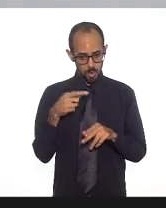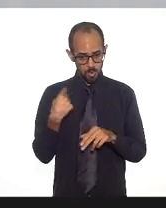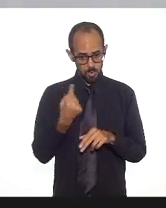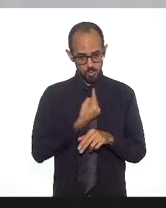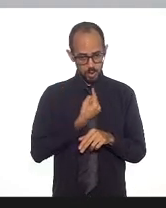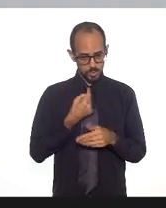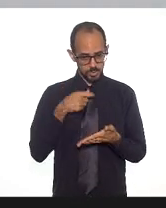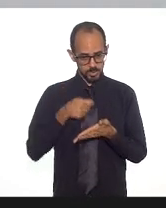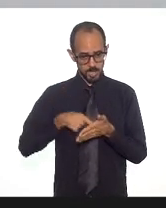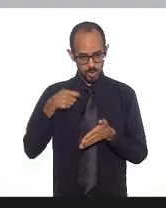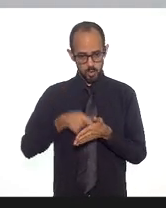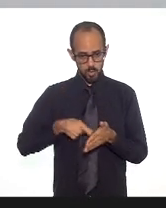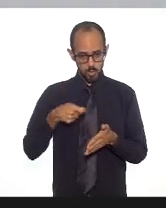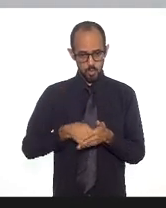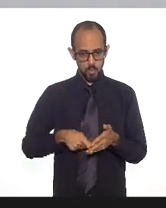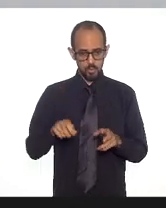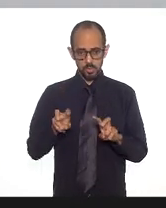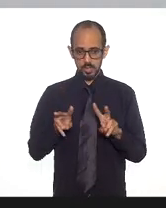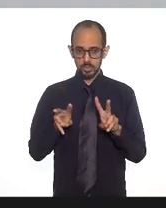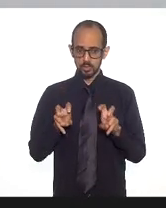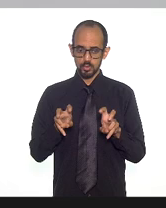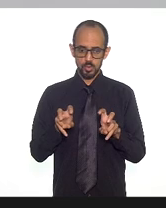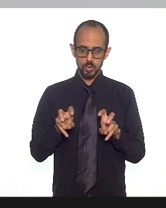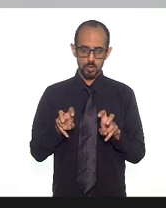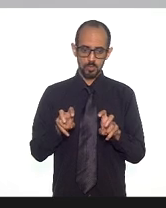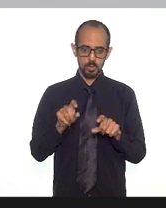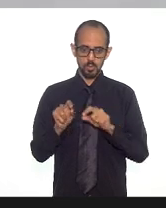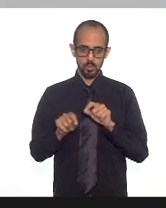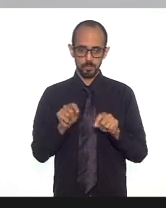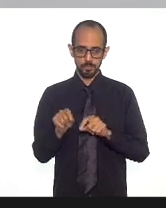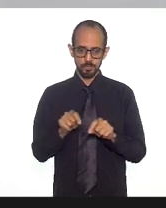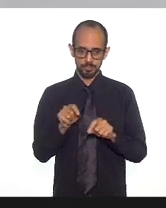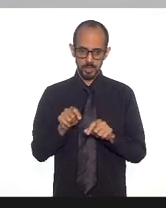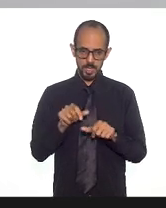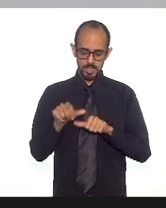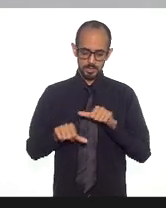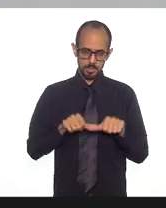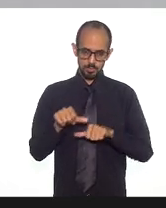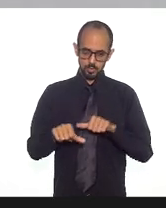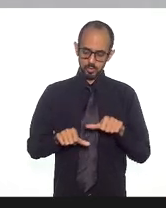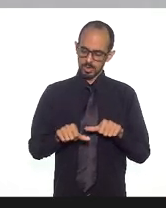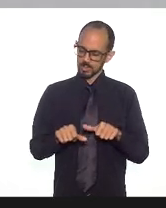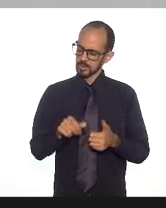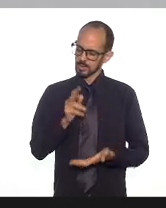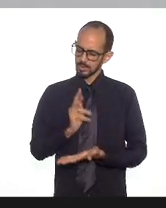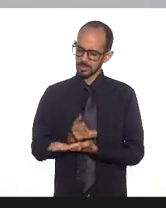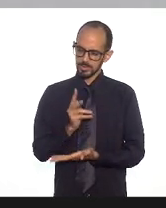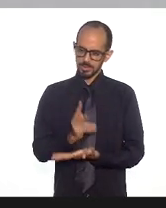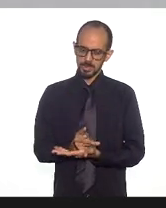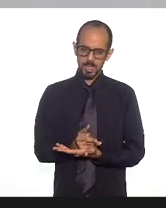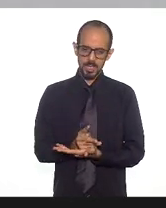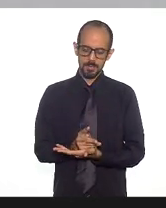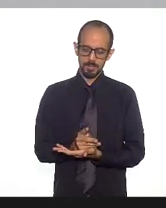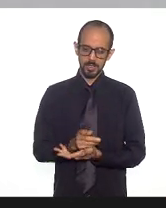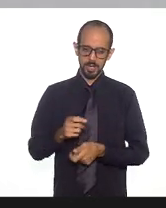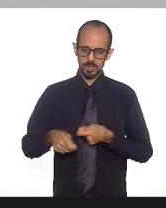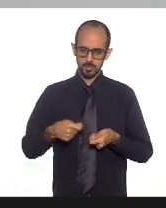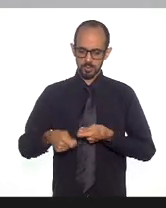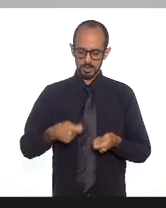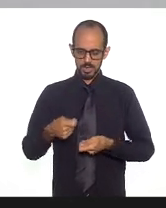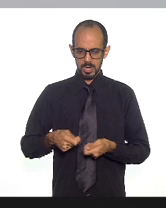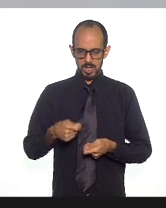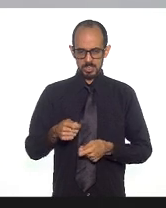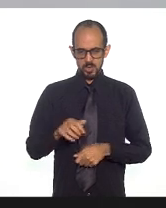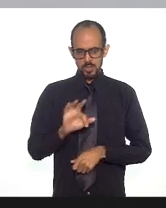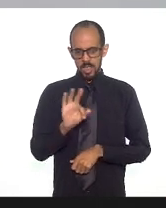luta relacionada à questão dessas mudanças constantes na direção da Fundação,